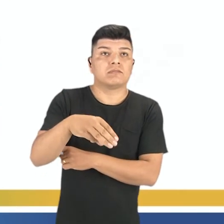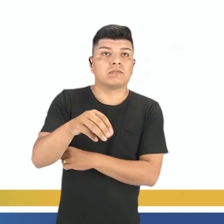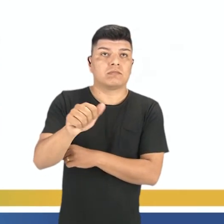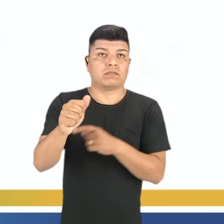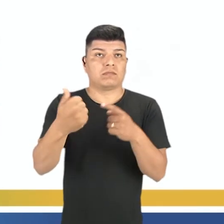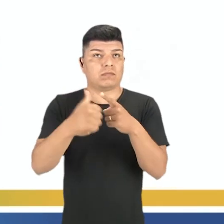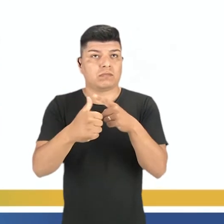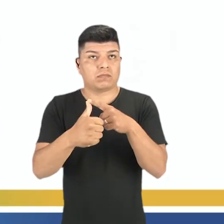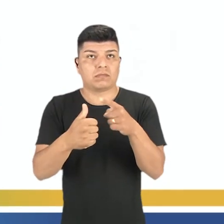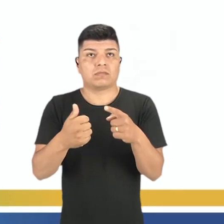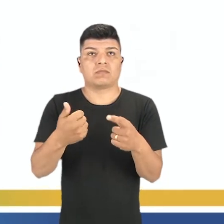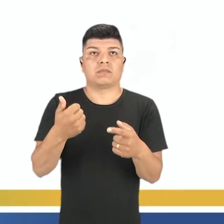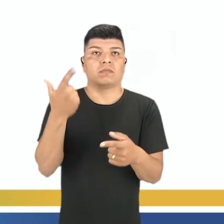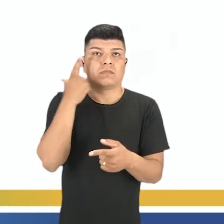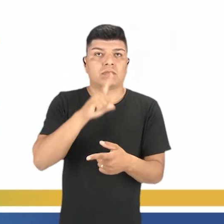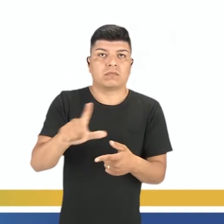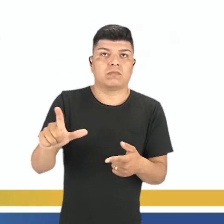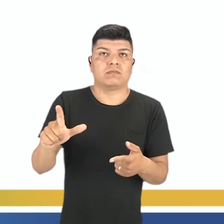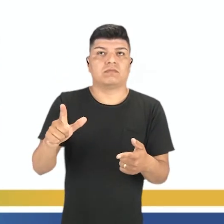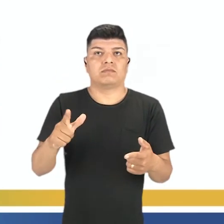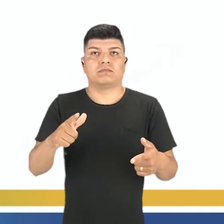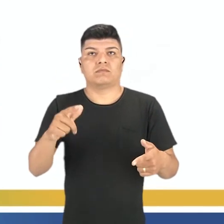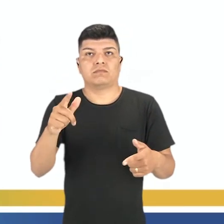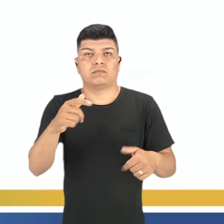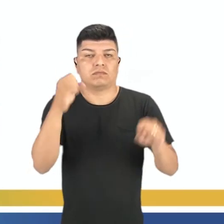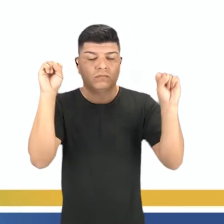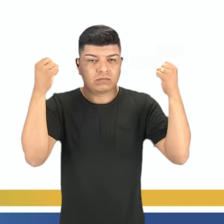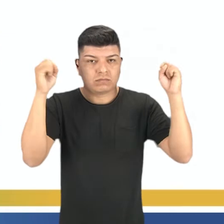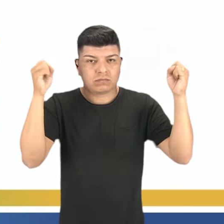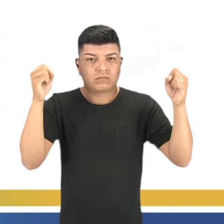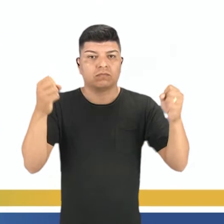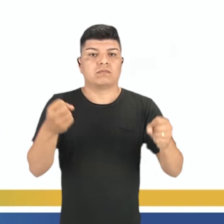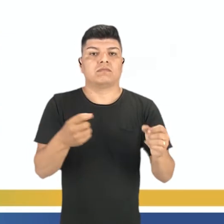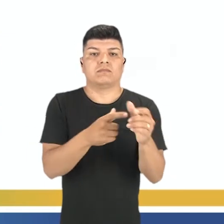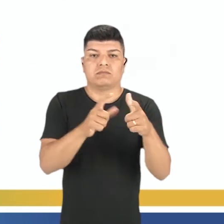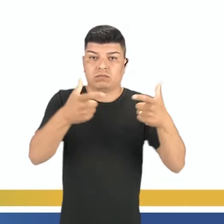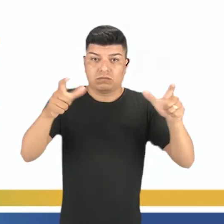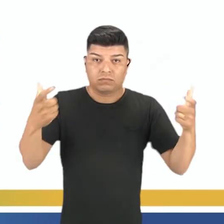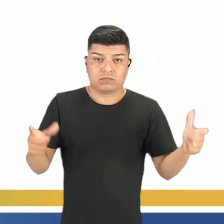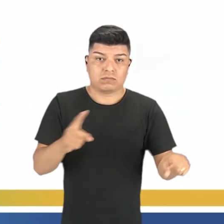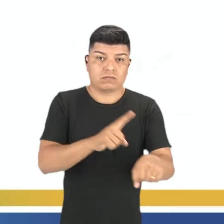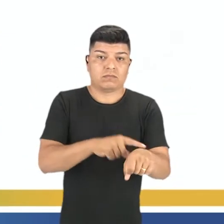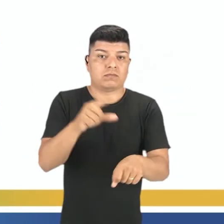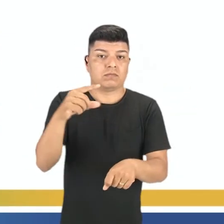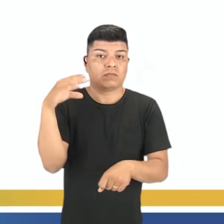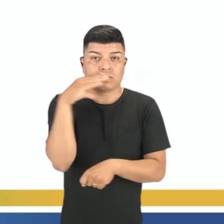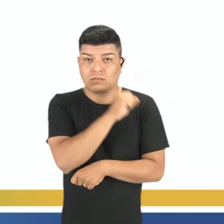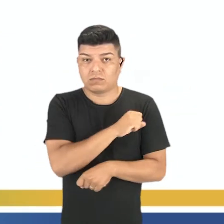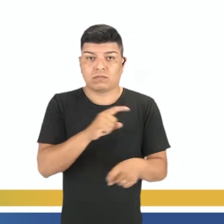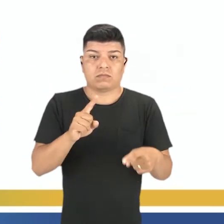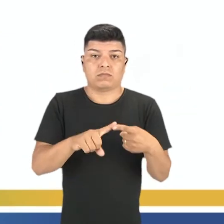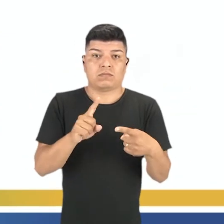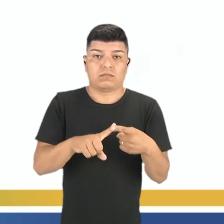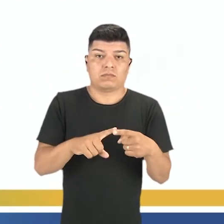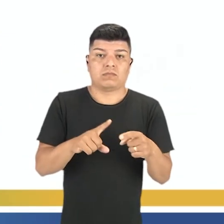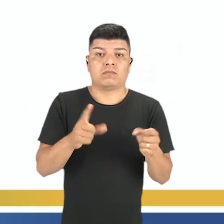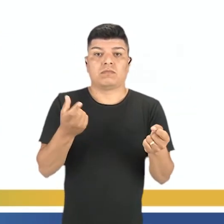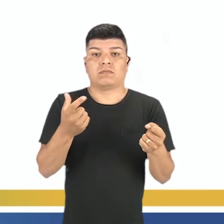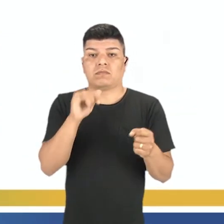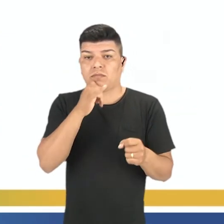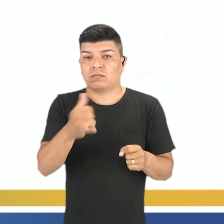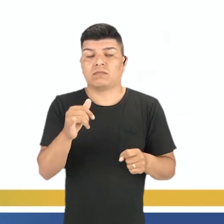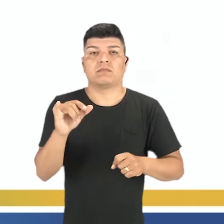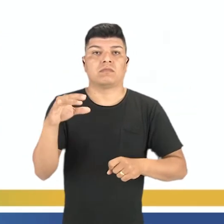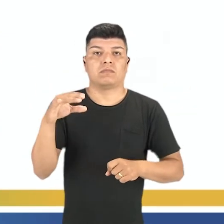um trabalho em intensidades altas, por um curto período de tempo, porque trabalha com as reservas energéticas.